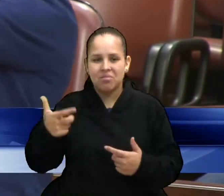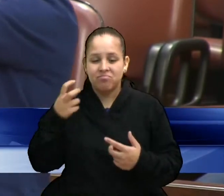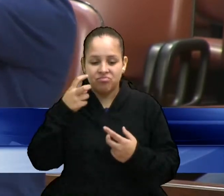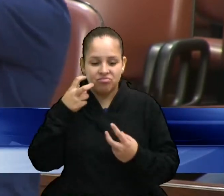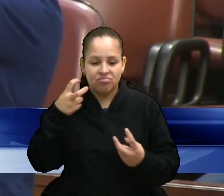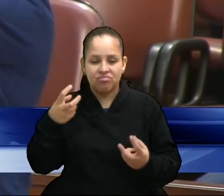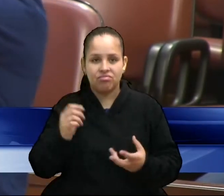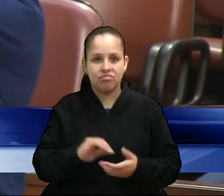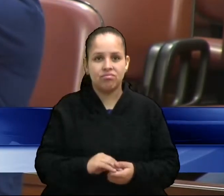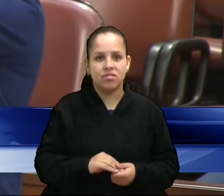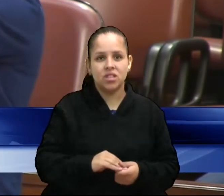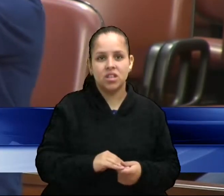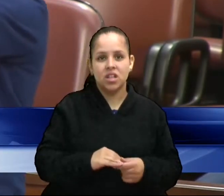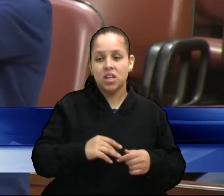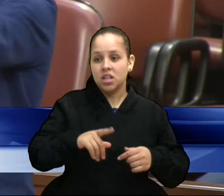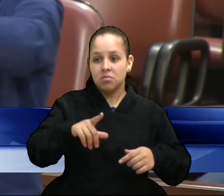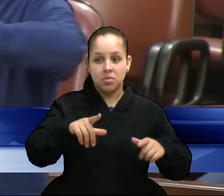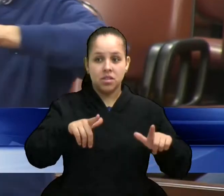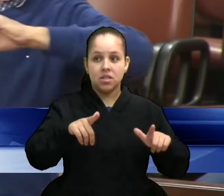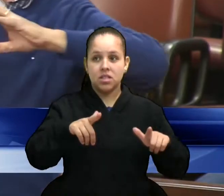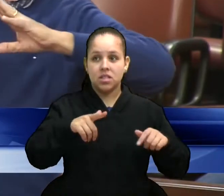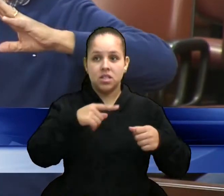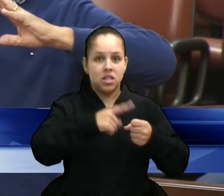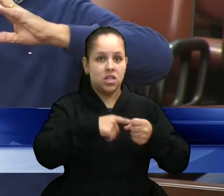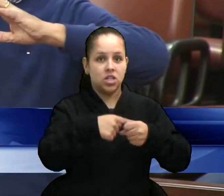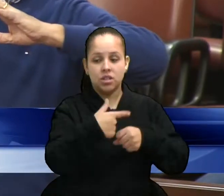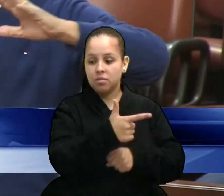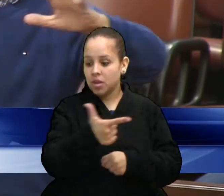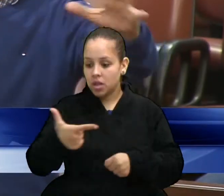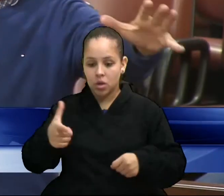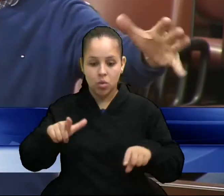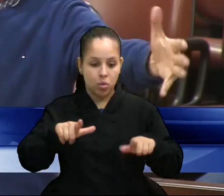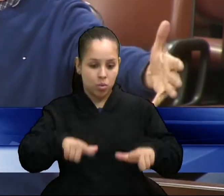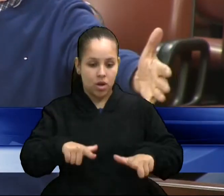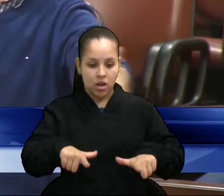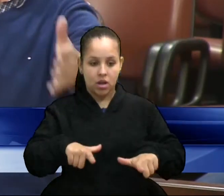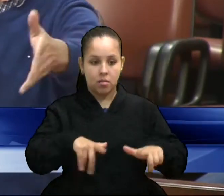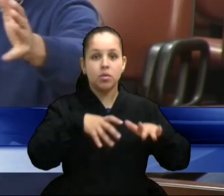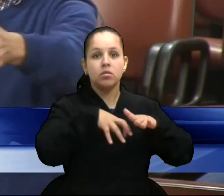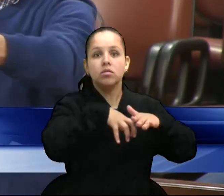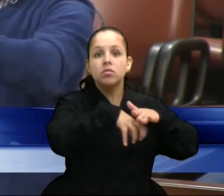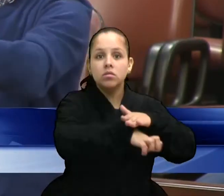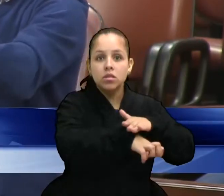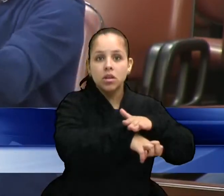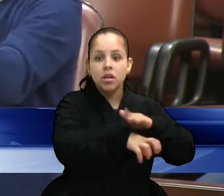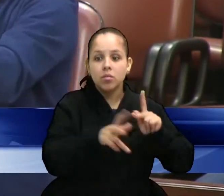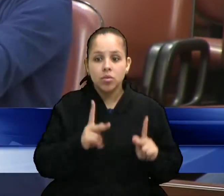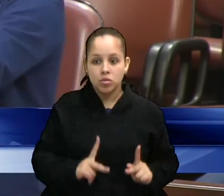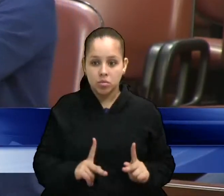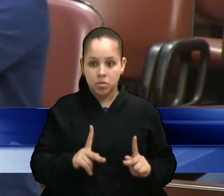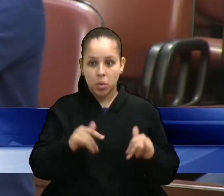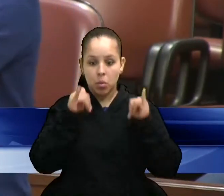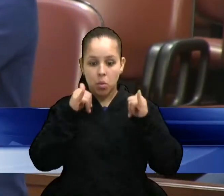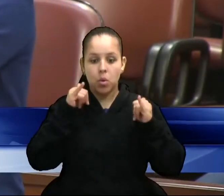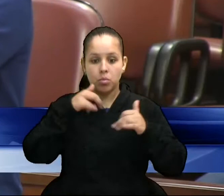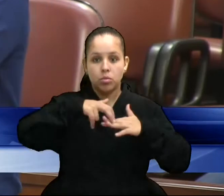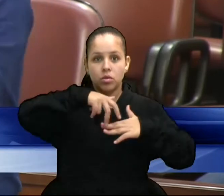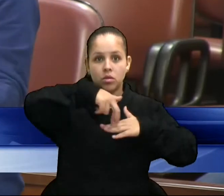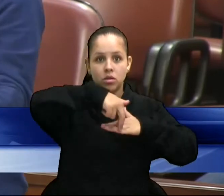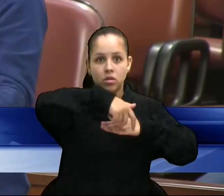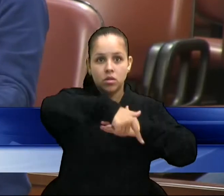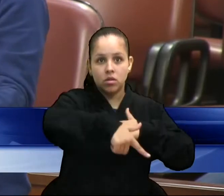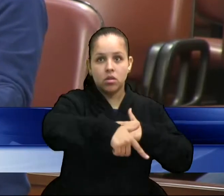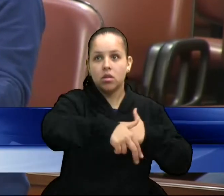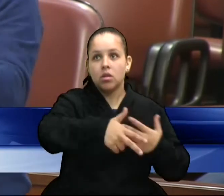uma cidade que não tem lugar para estacionar, as pessoas estão saindo do ônibus, do transporte coletivo,